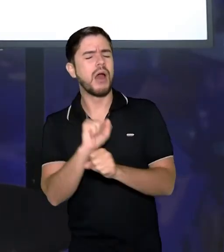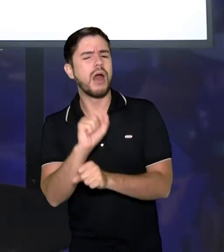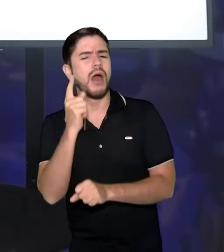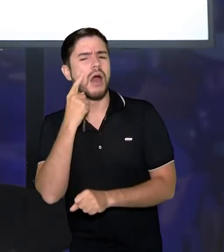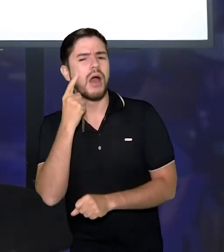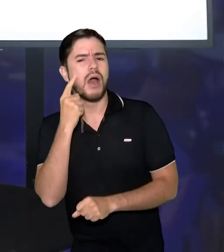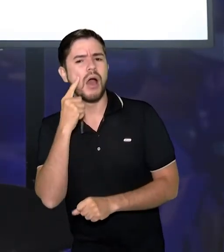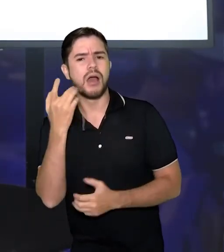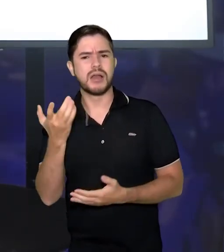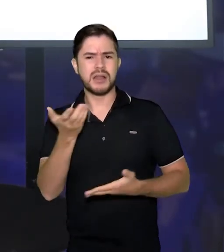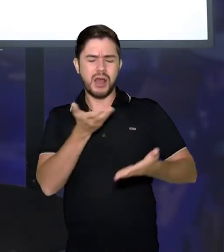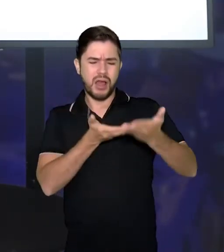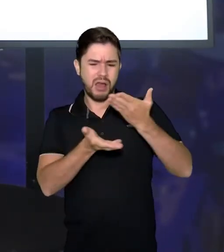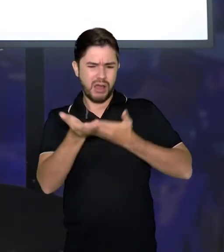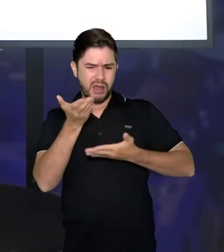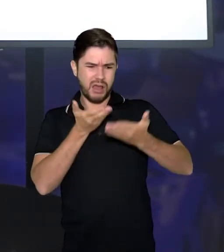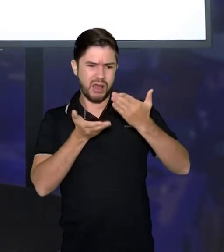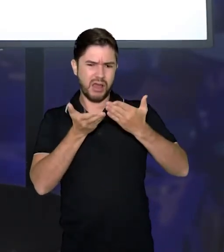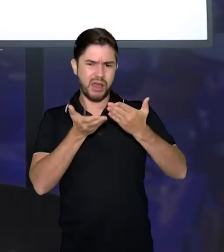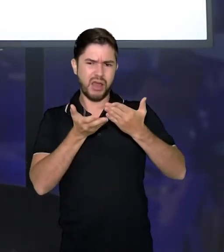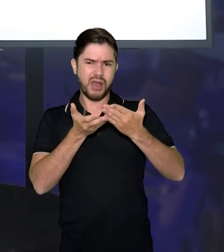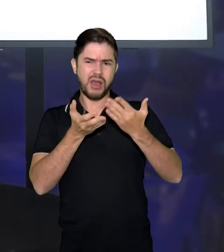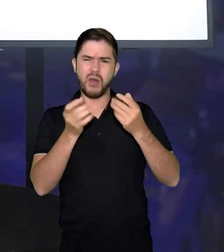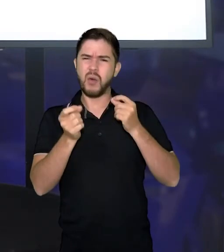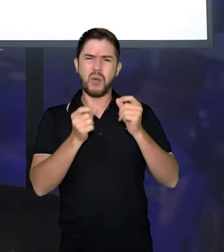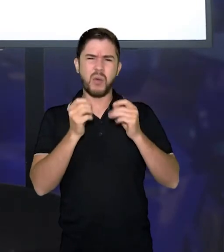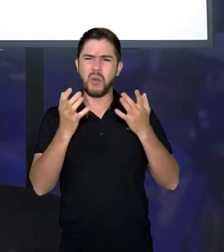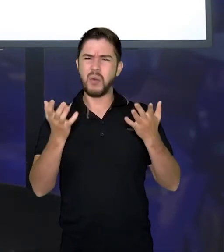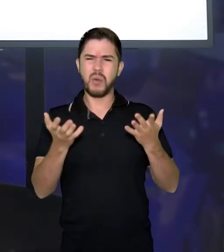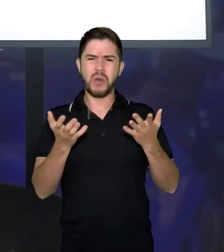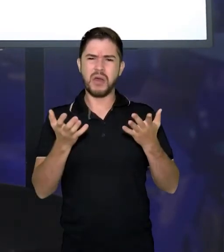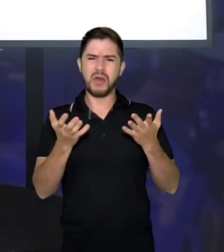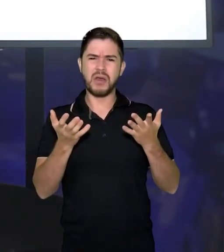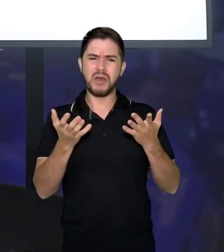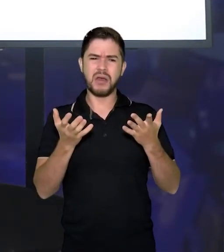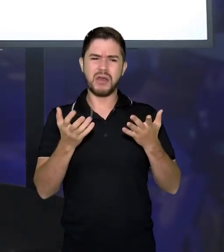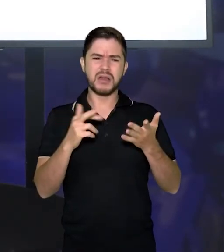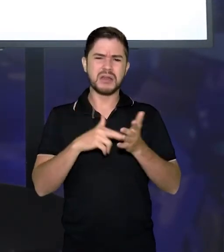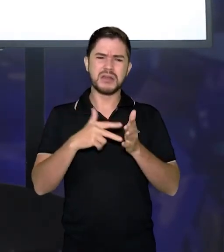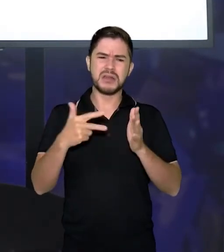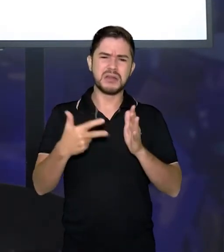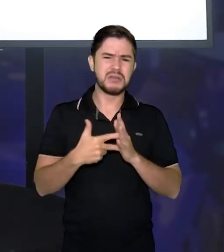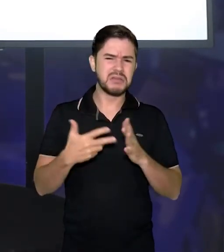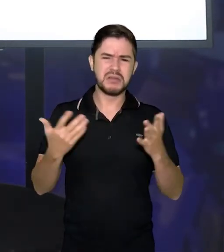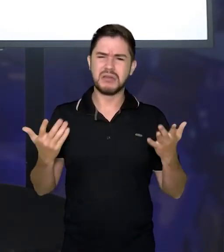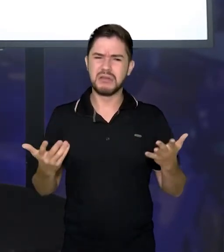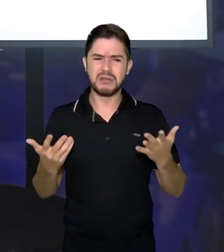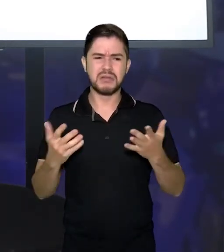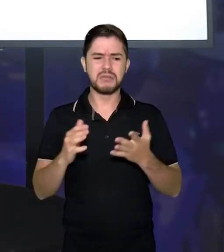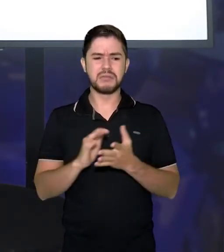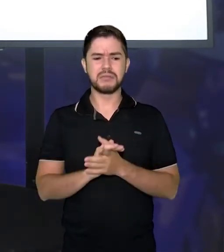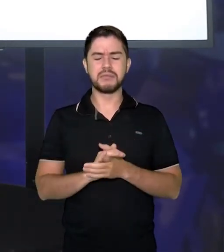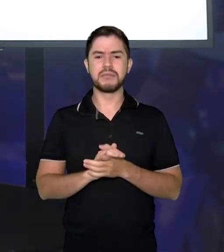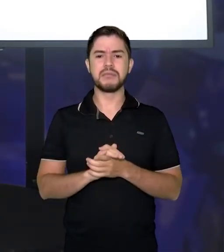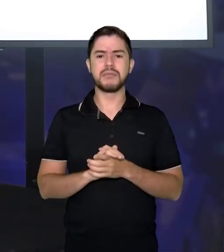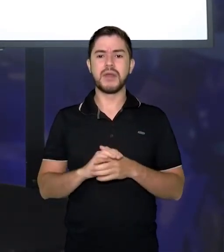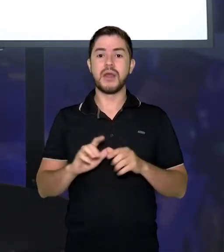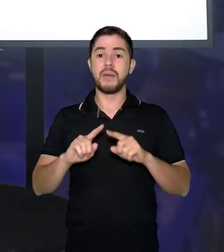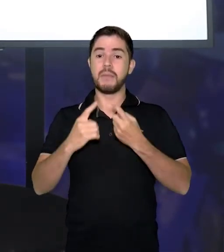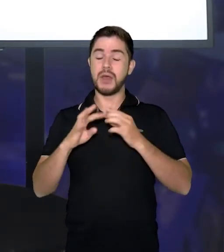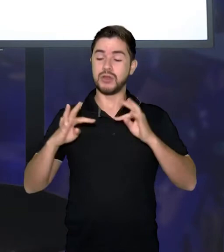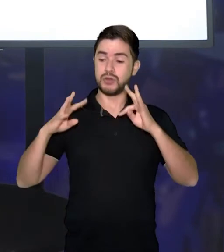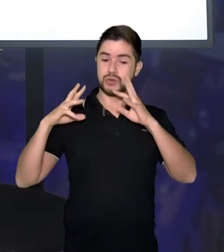o senhor colocou agora relação percentual? O que tem a ver o percentual com reta numérica?